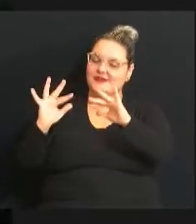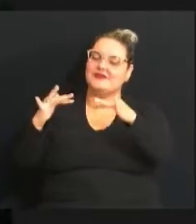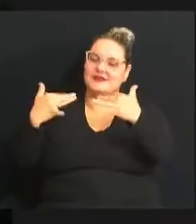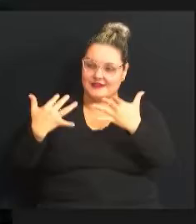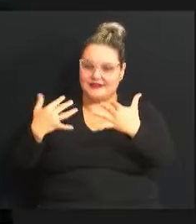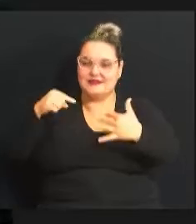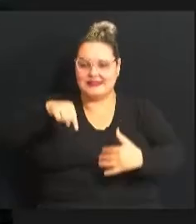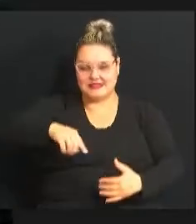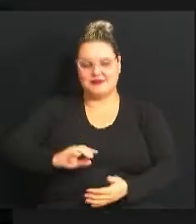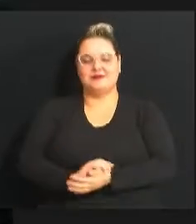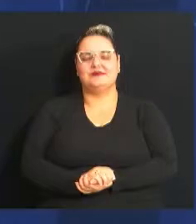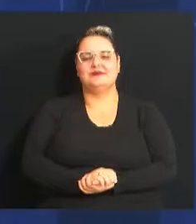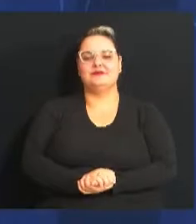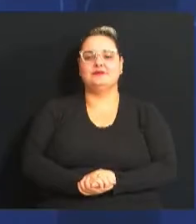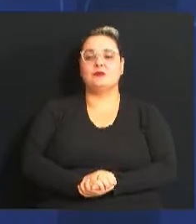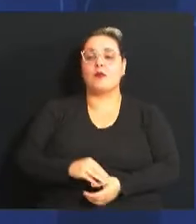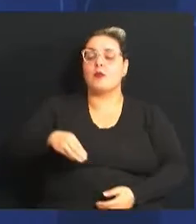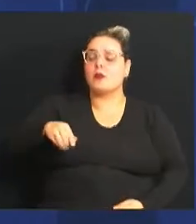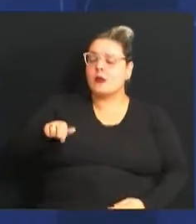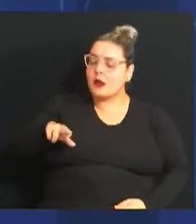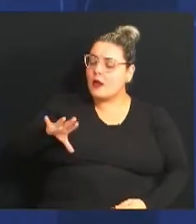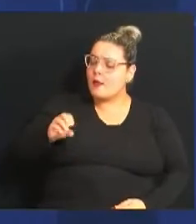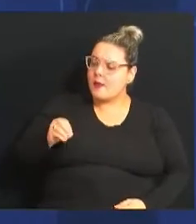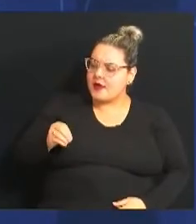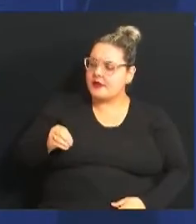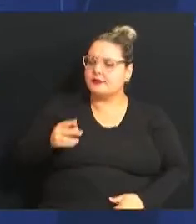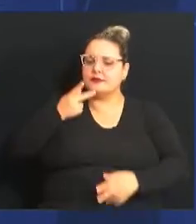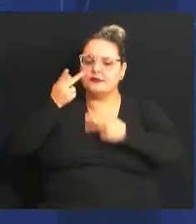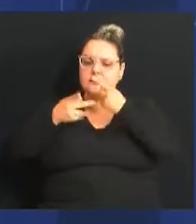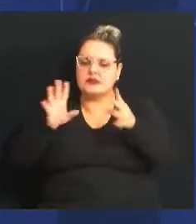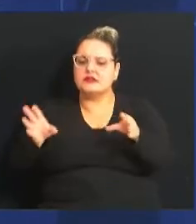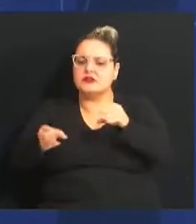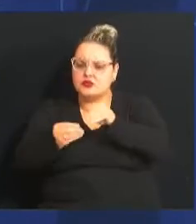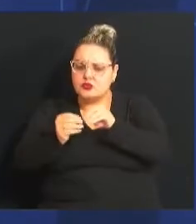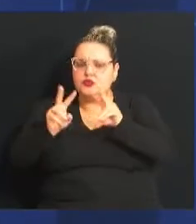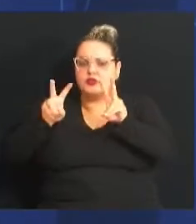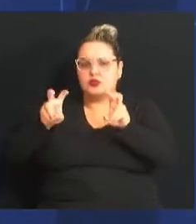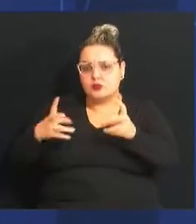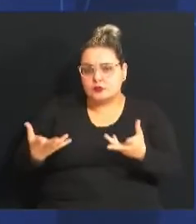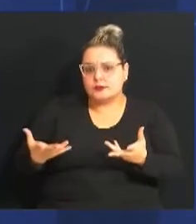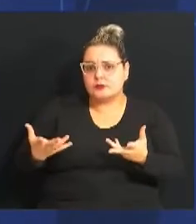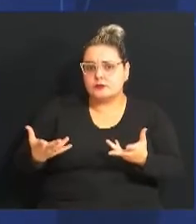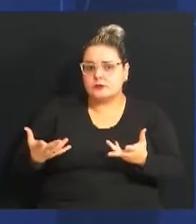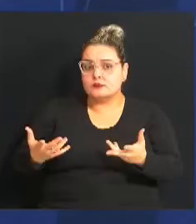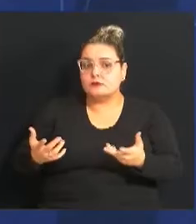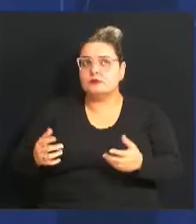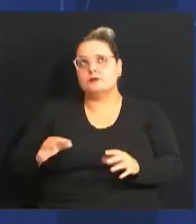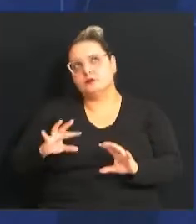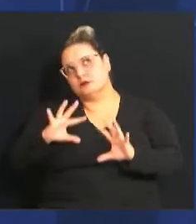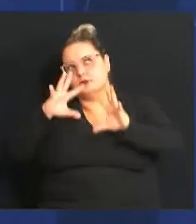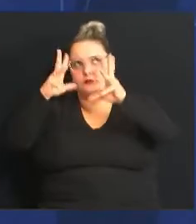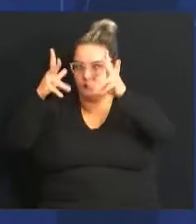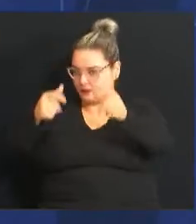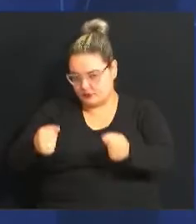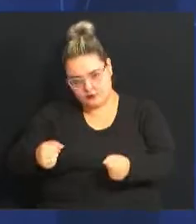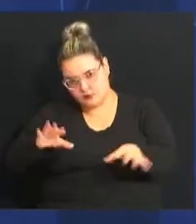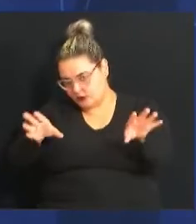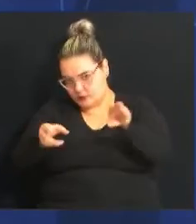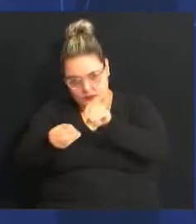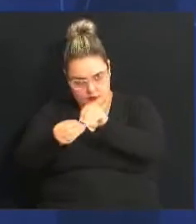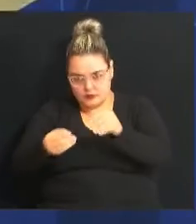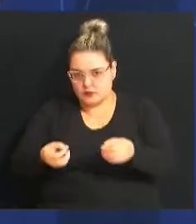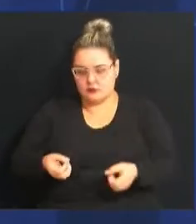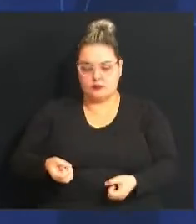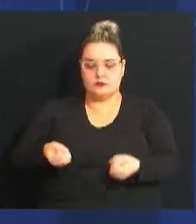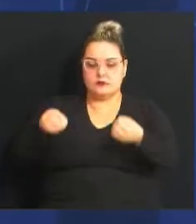aqui. Marco, eu dei essa pequena introdução sobre o assunto, mas é uma coisa bem geral, essa explicação de